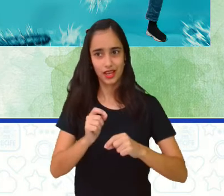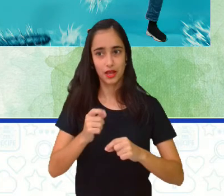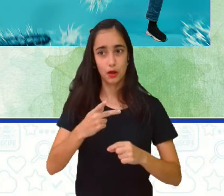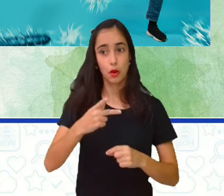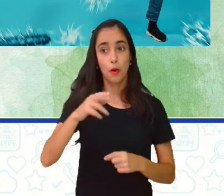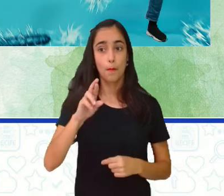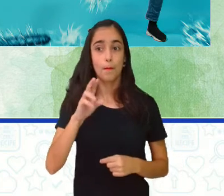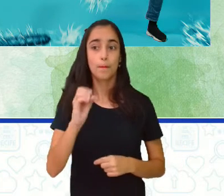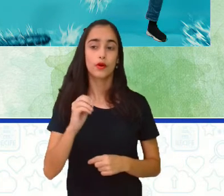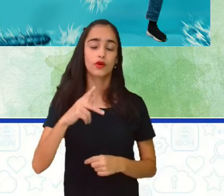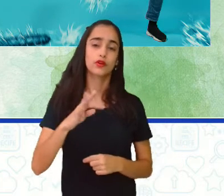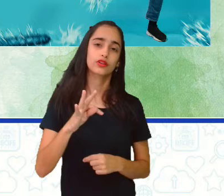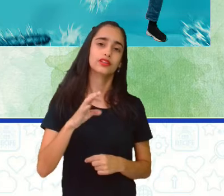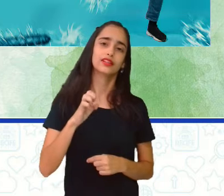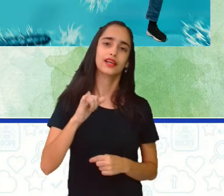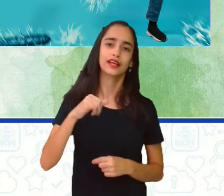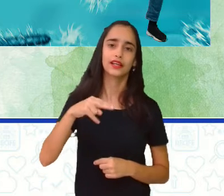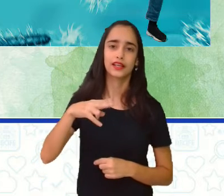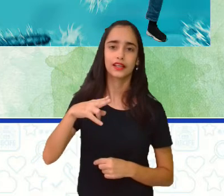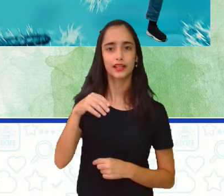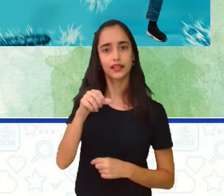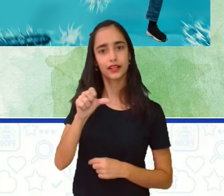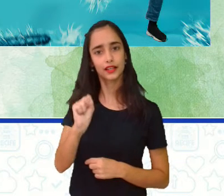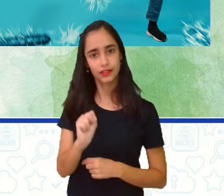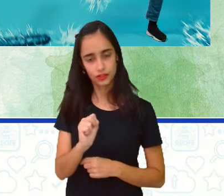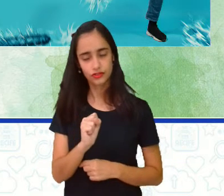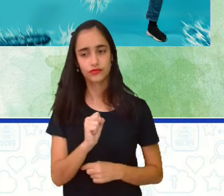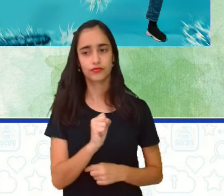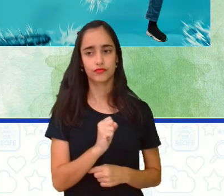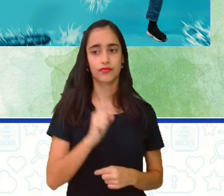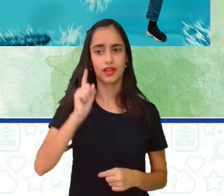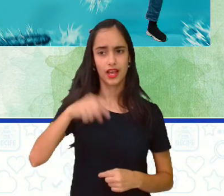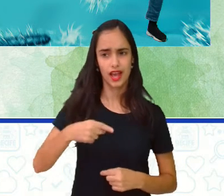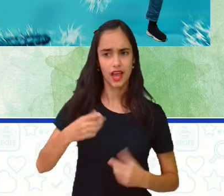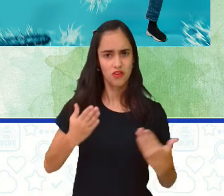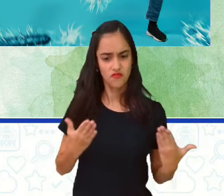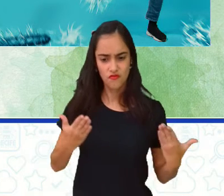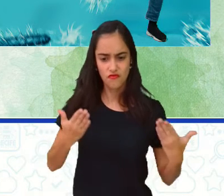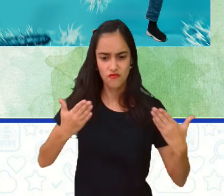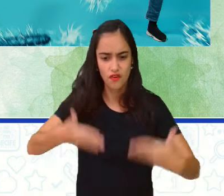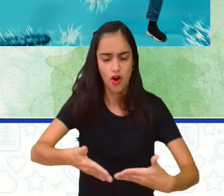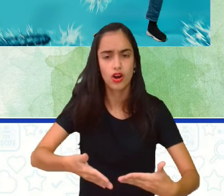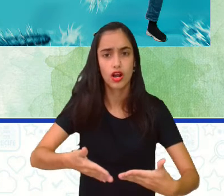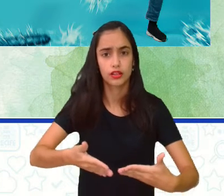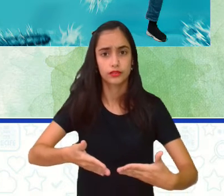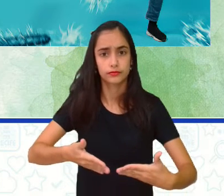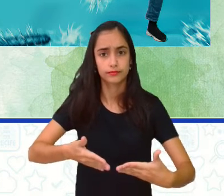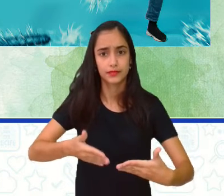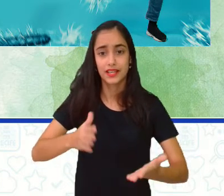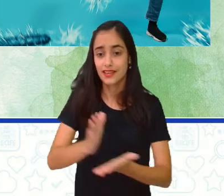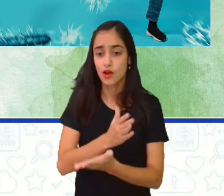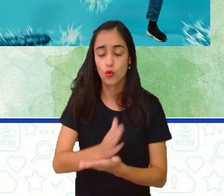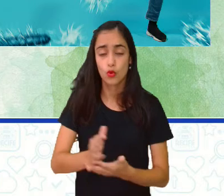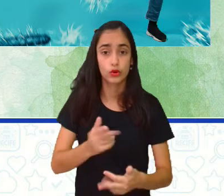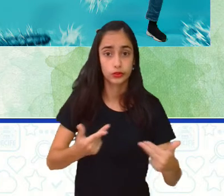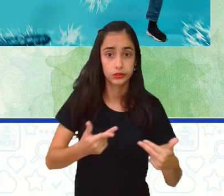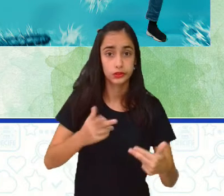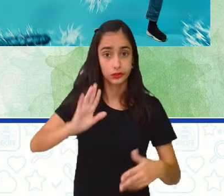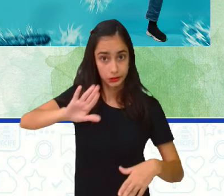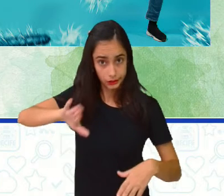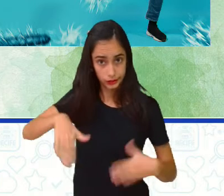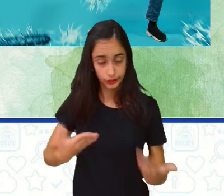imunoglobulinas, produzidas por linfócitos altamente específicas. Então, essas imunoglobulinas, elas têm